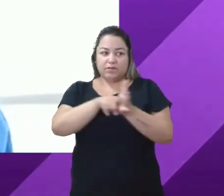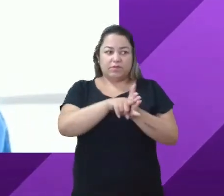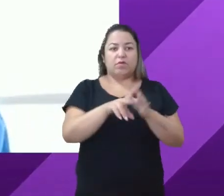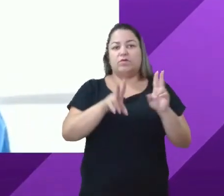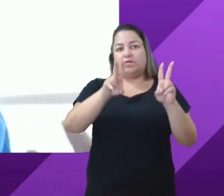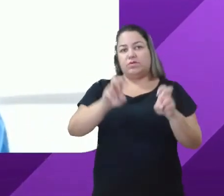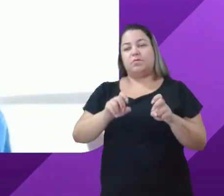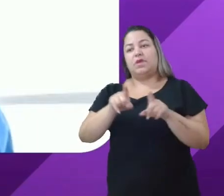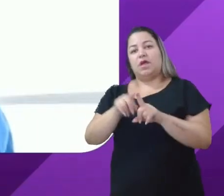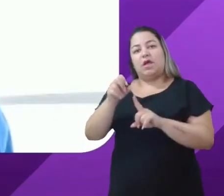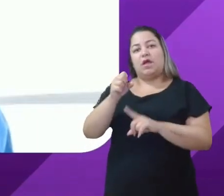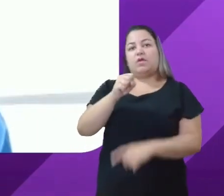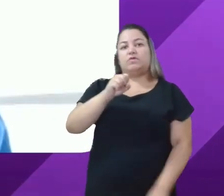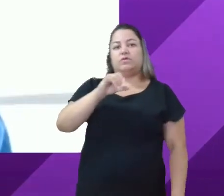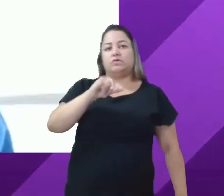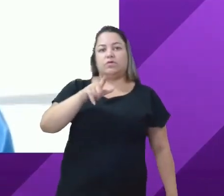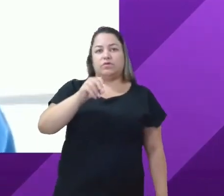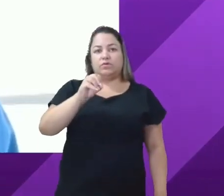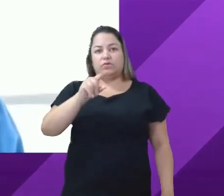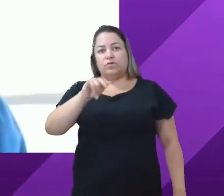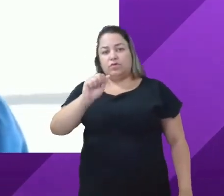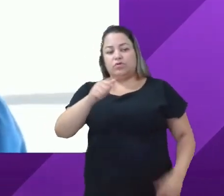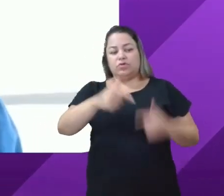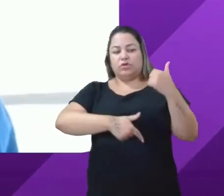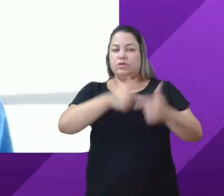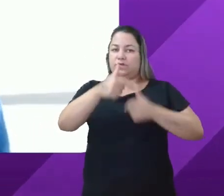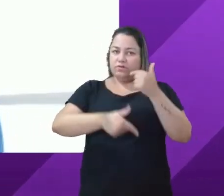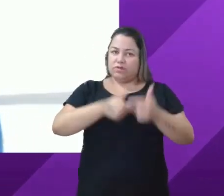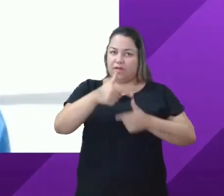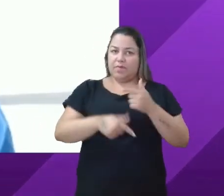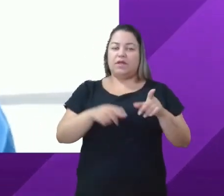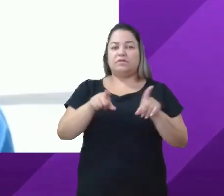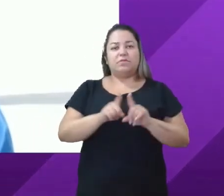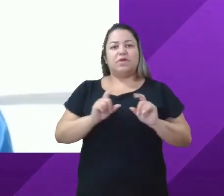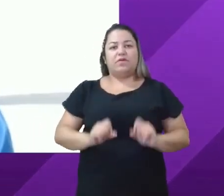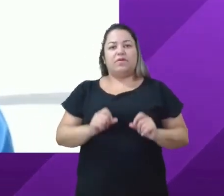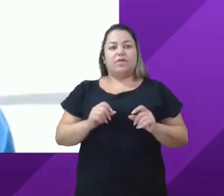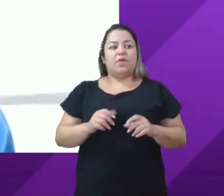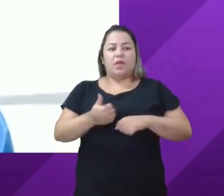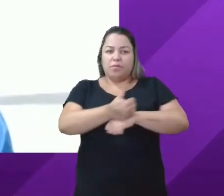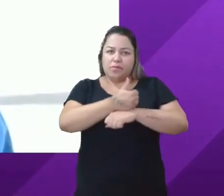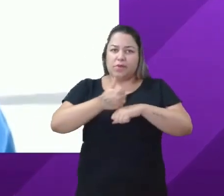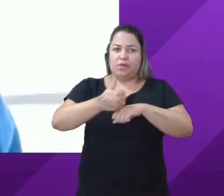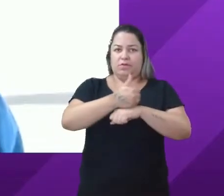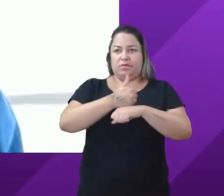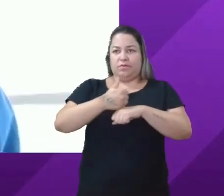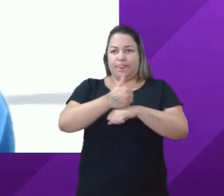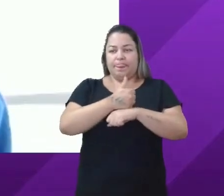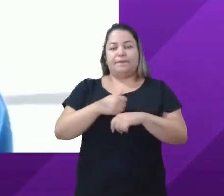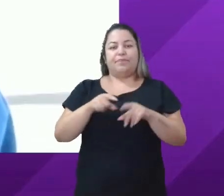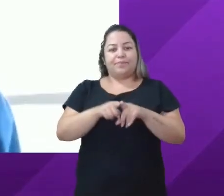da sociologia, especialmente da sociologia do trabalho, e que a gente foi aperfeiçoando esse conceito e